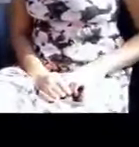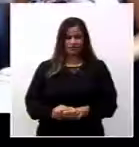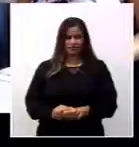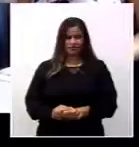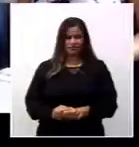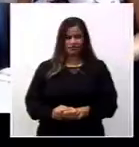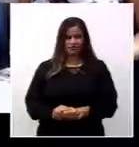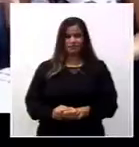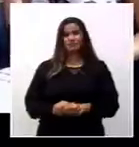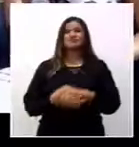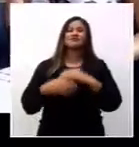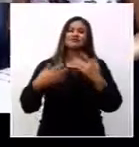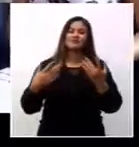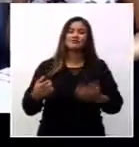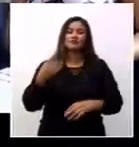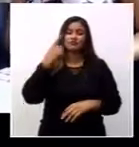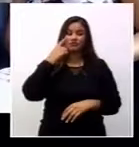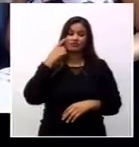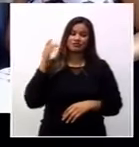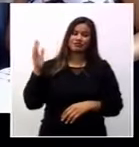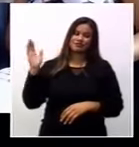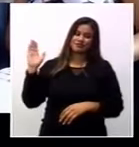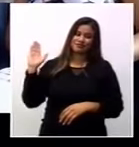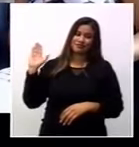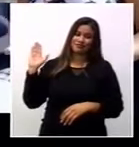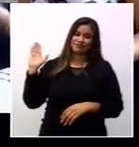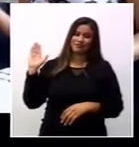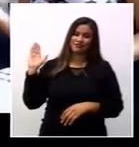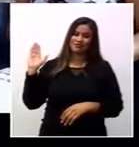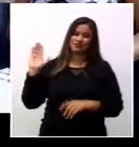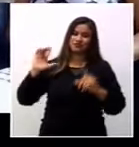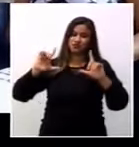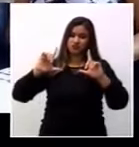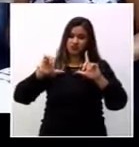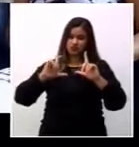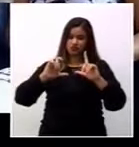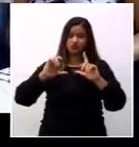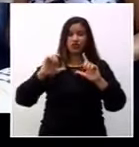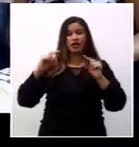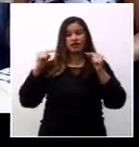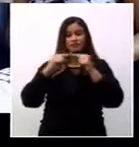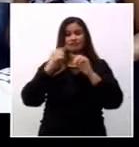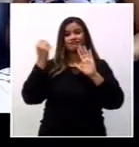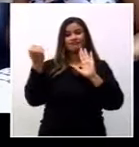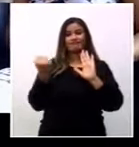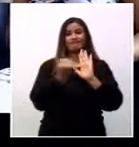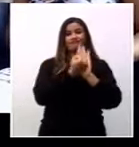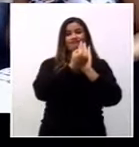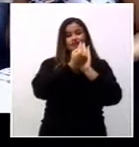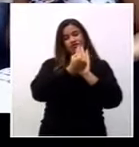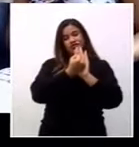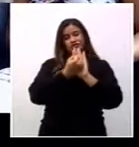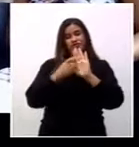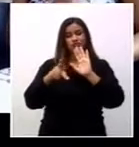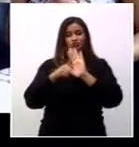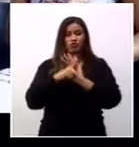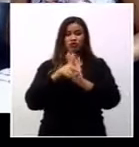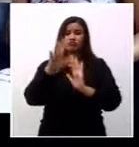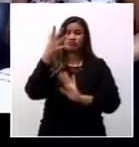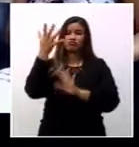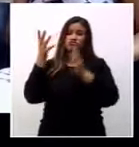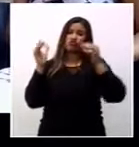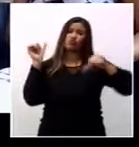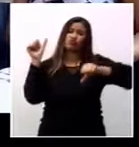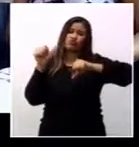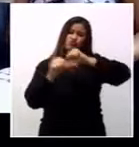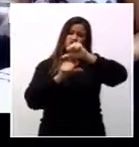Bom, vamos então considerar essa fotografia aqui. Ela é o registro de uma paisagem que sofreu uma transformação de